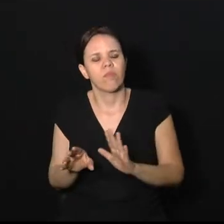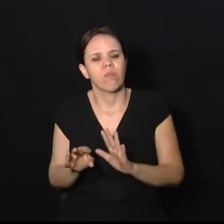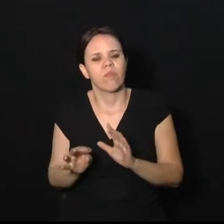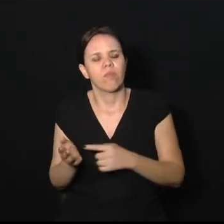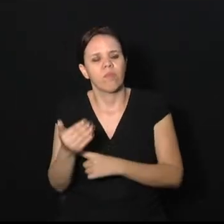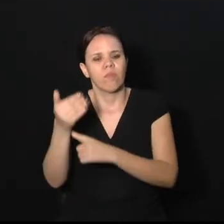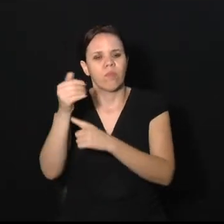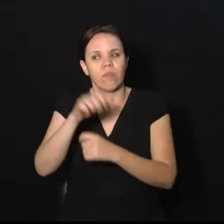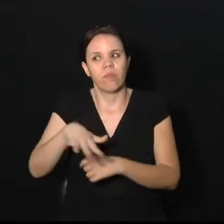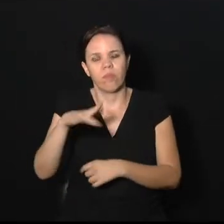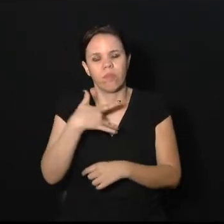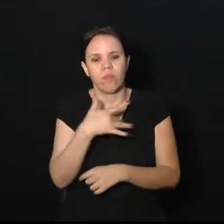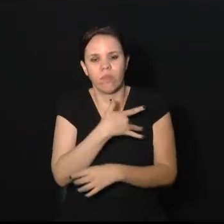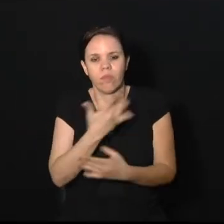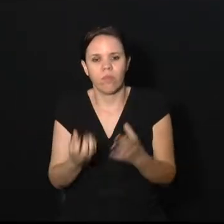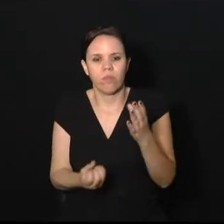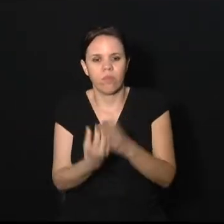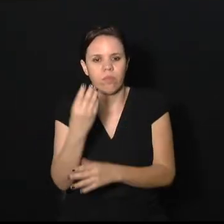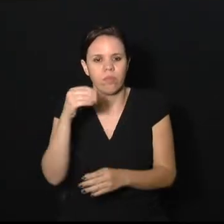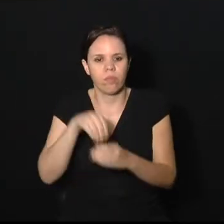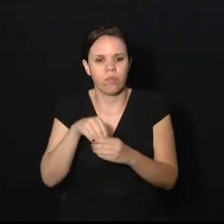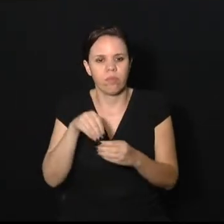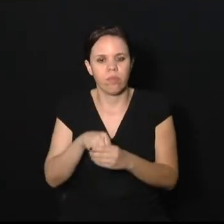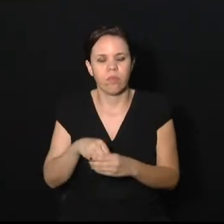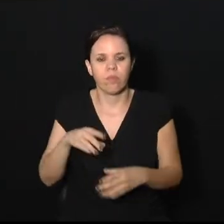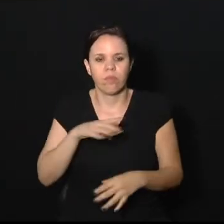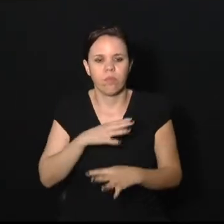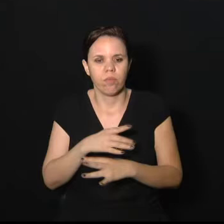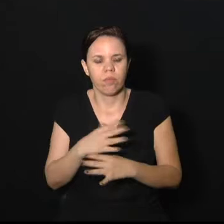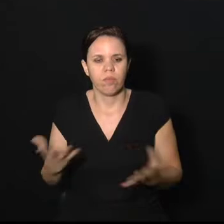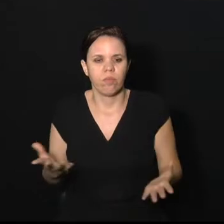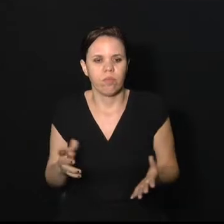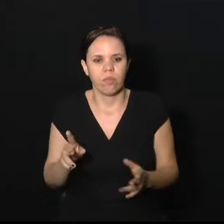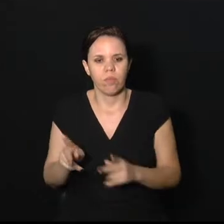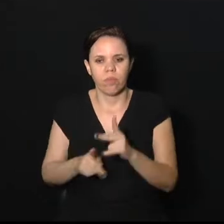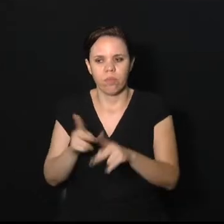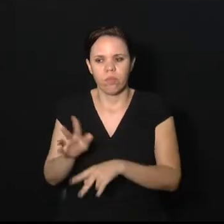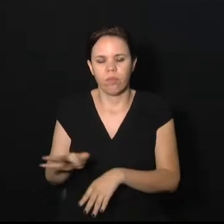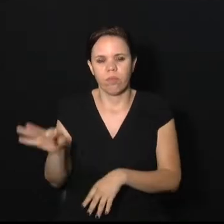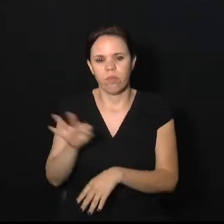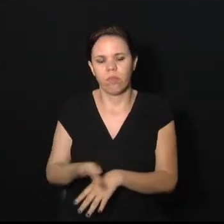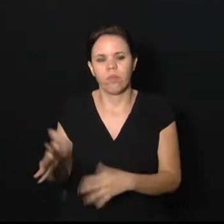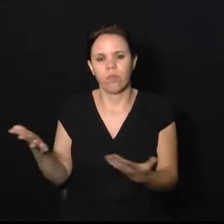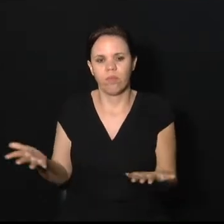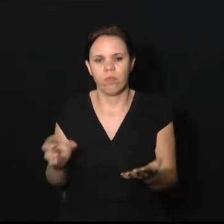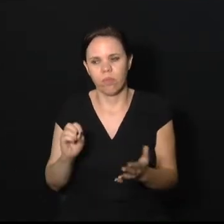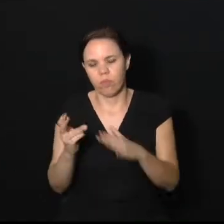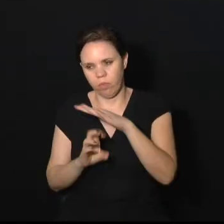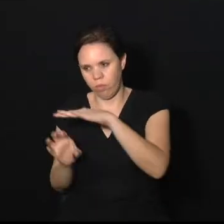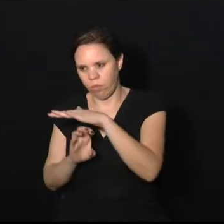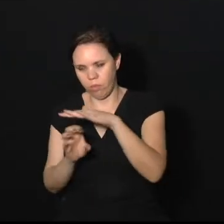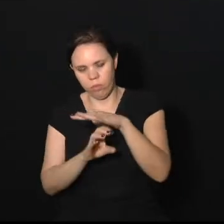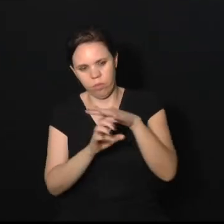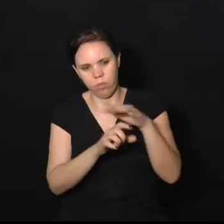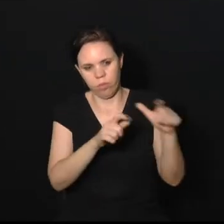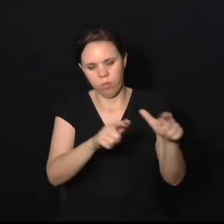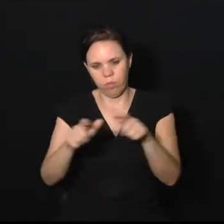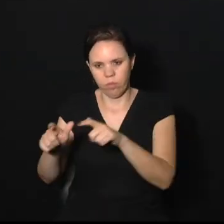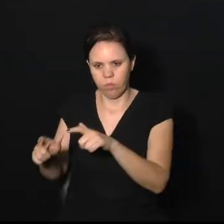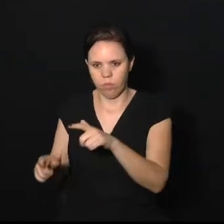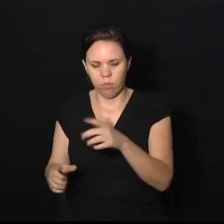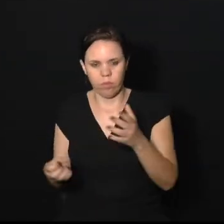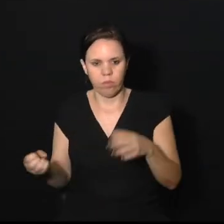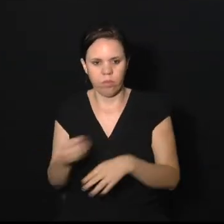não eu criar uma solução dentro da cidade, né, com universitários ou empresas locais, que isso demande e gere uma nova